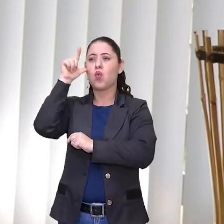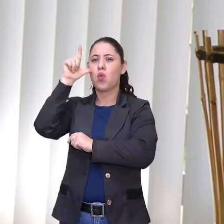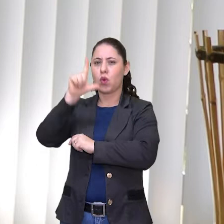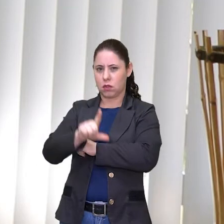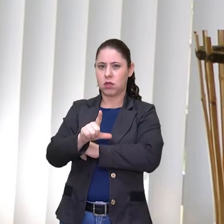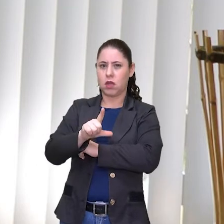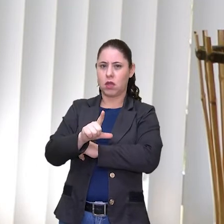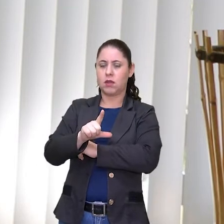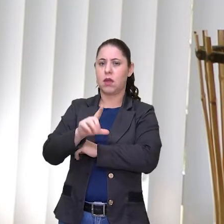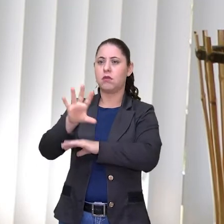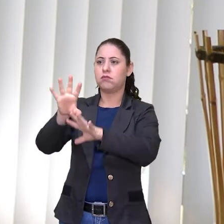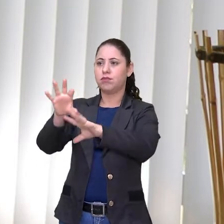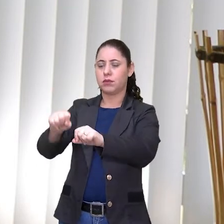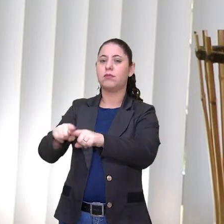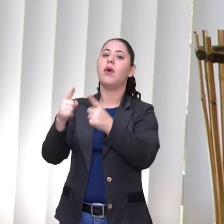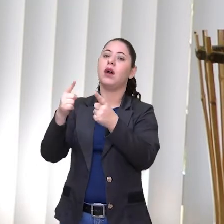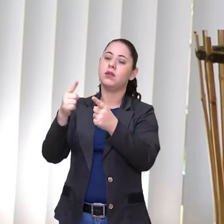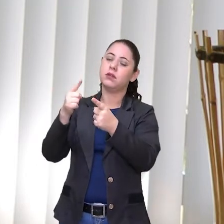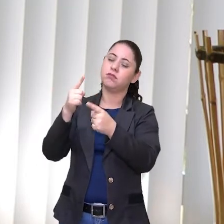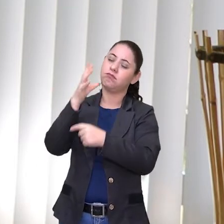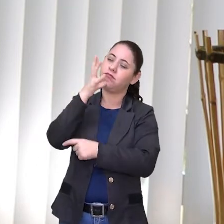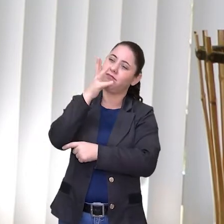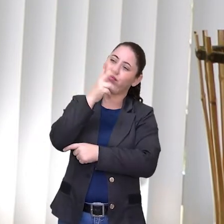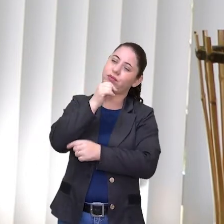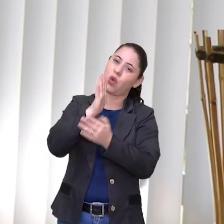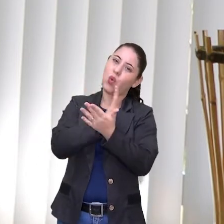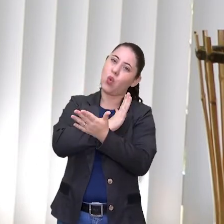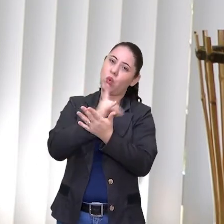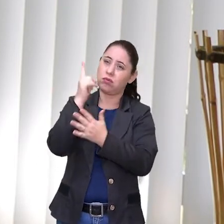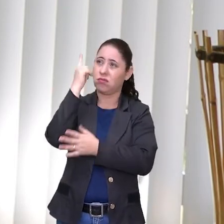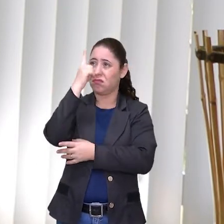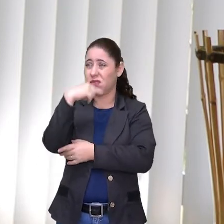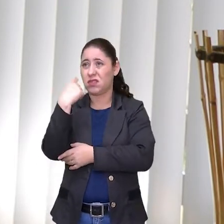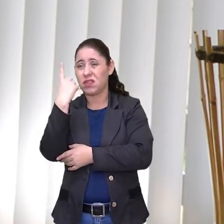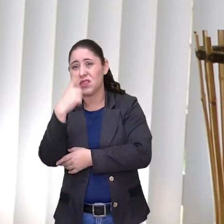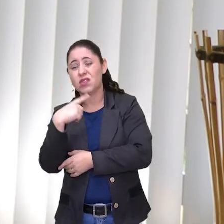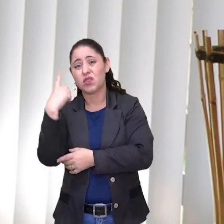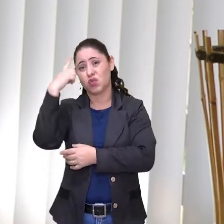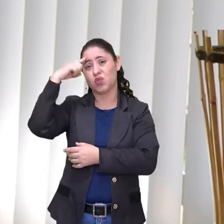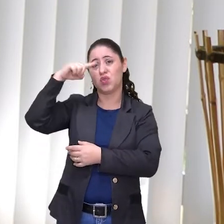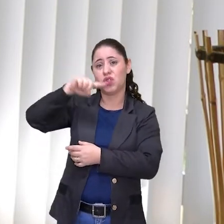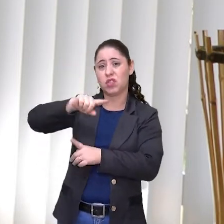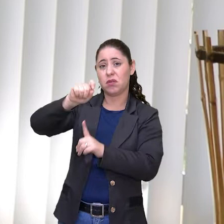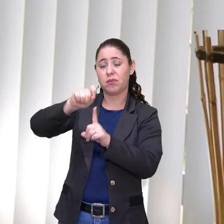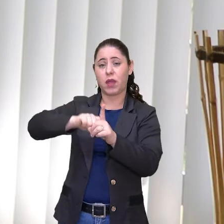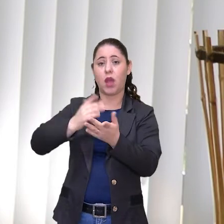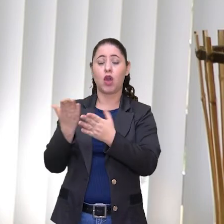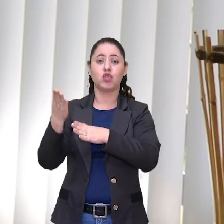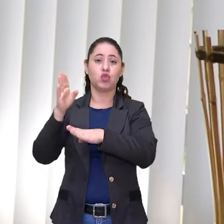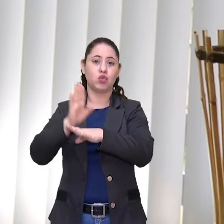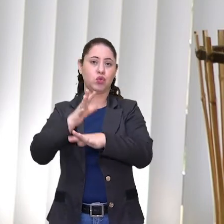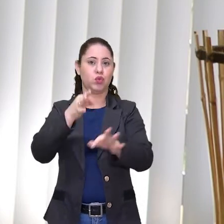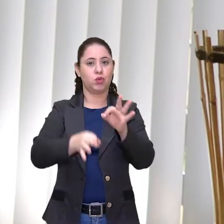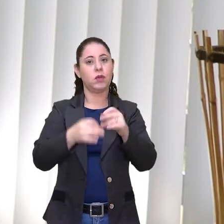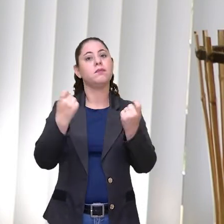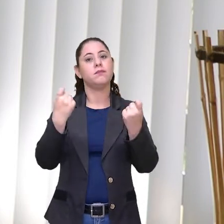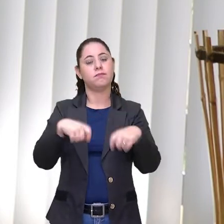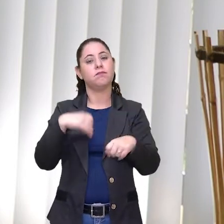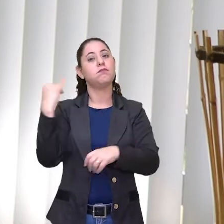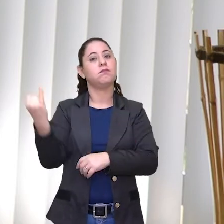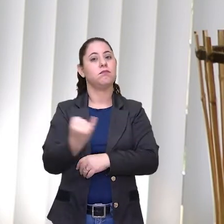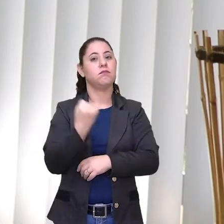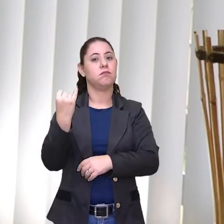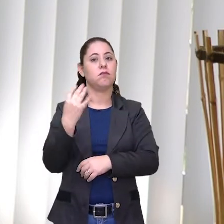de conseguir esse levantamento, mas pode levar alguns dias até que isso se efetive, né? Talvez o auxílio de algum